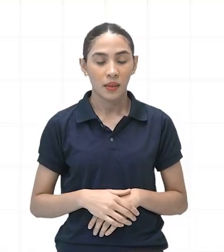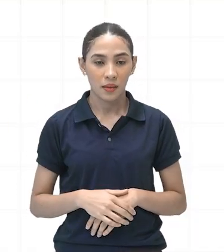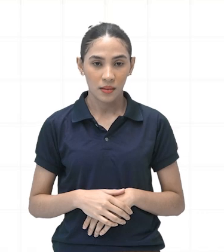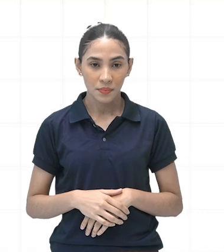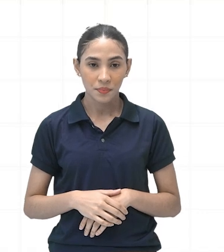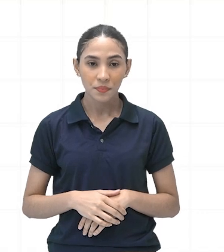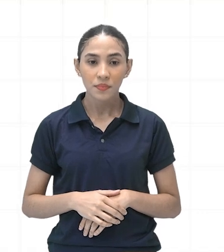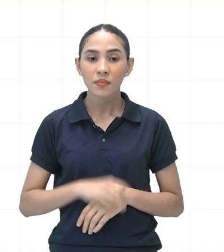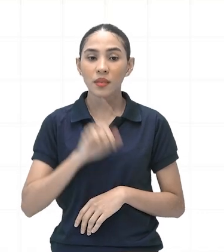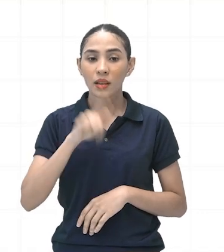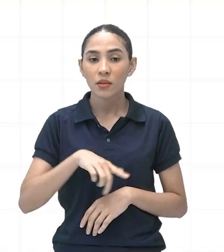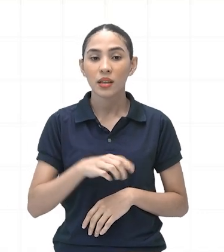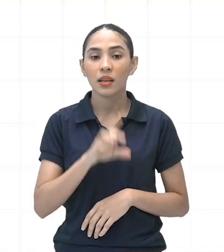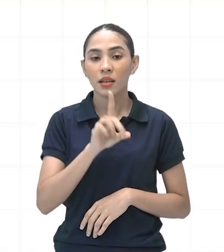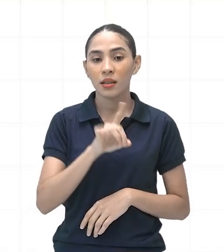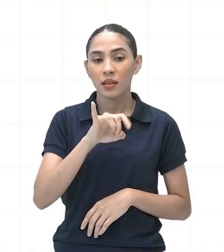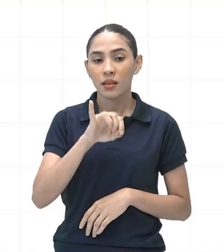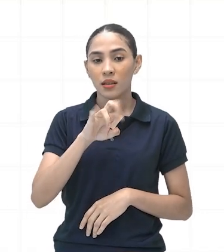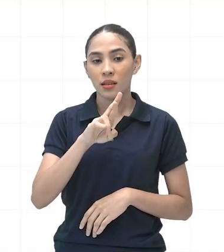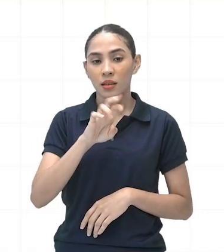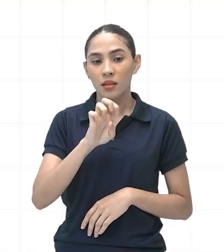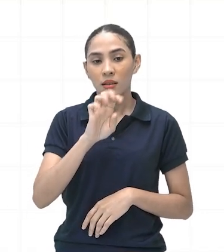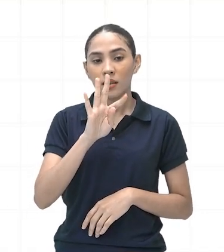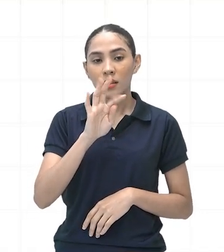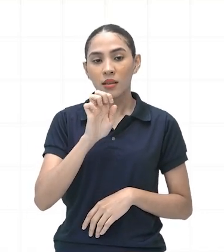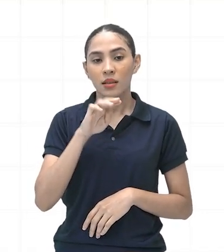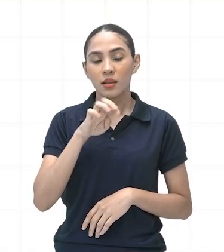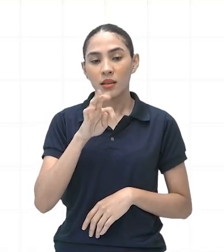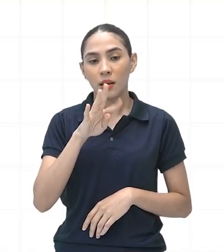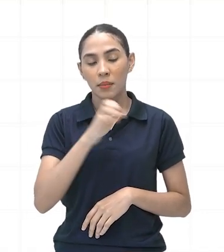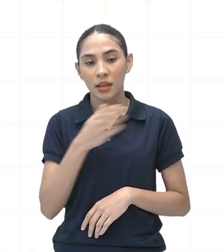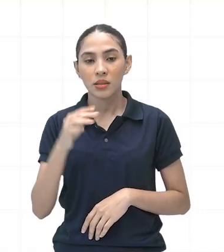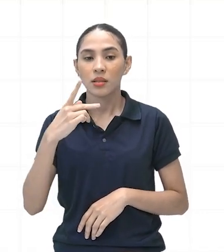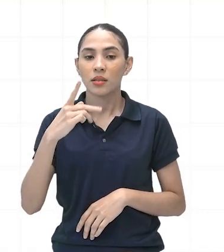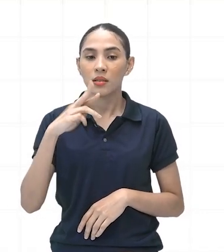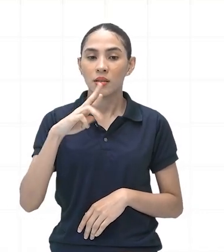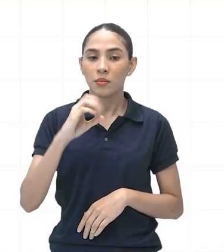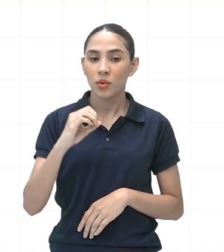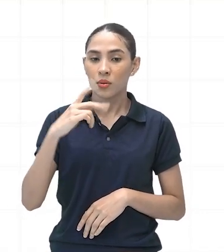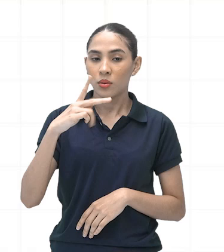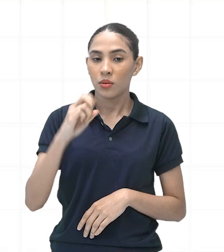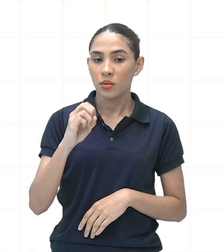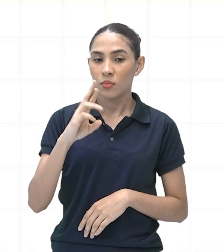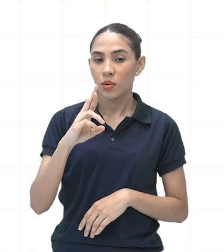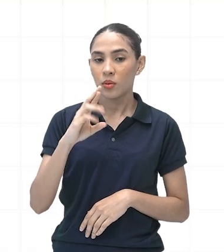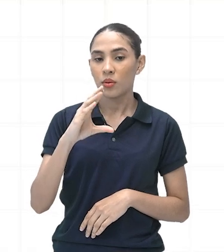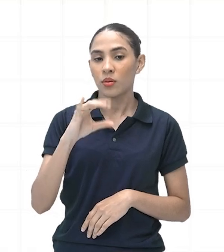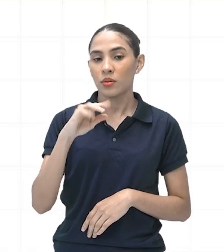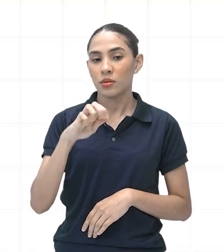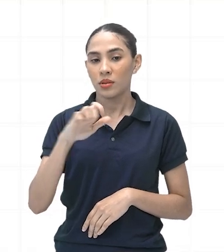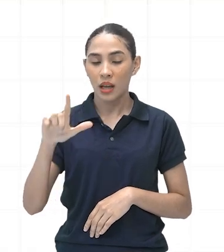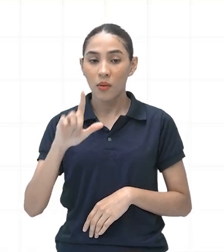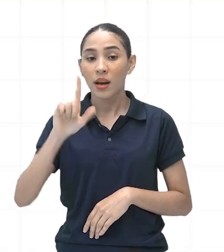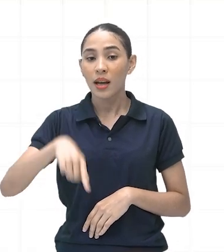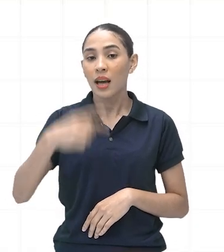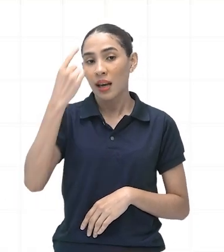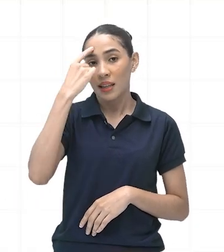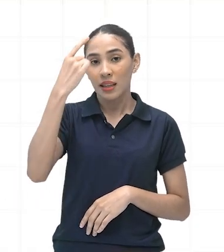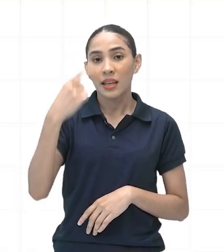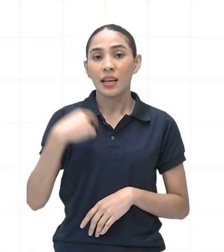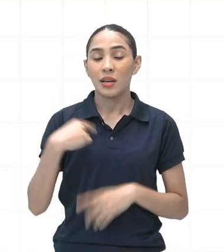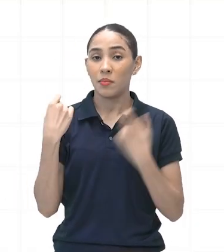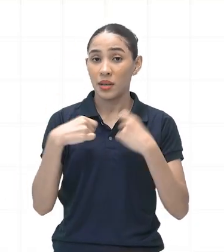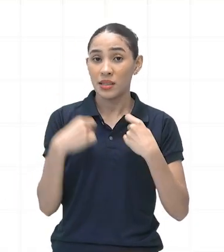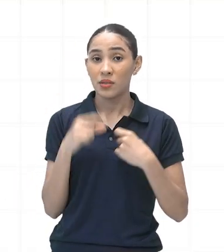GDP, são diretamente proporcionais. Então, essa é a ideia que eu preciso